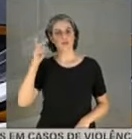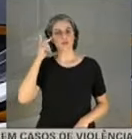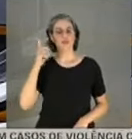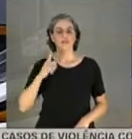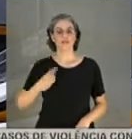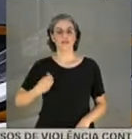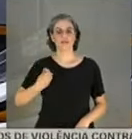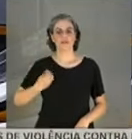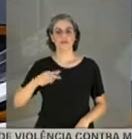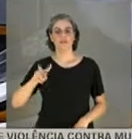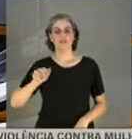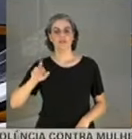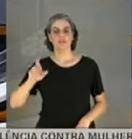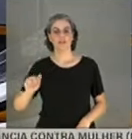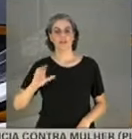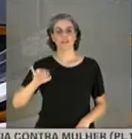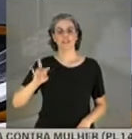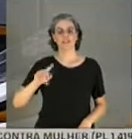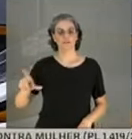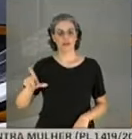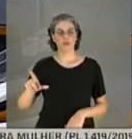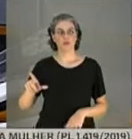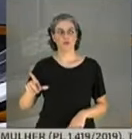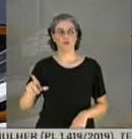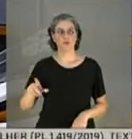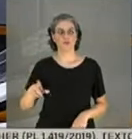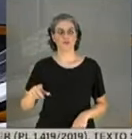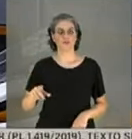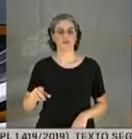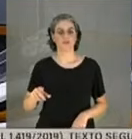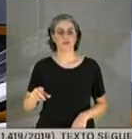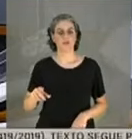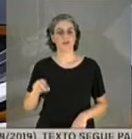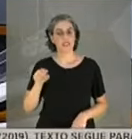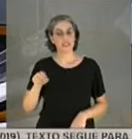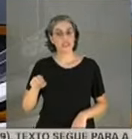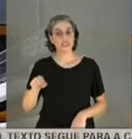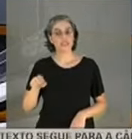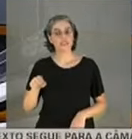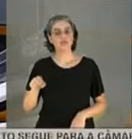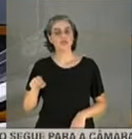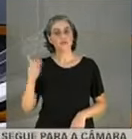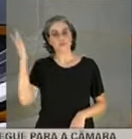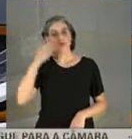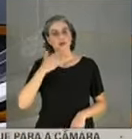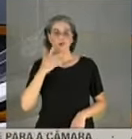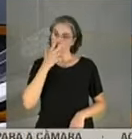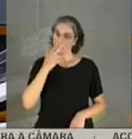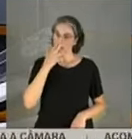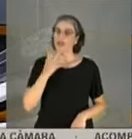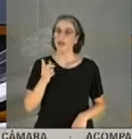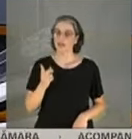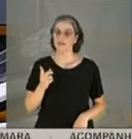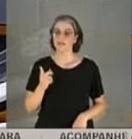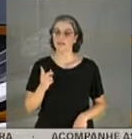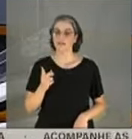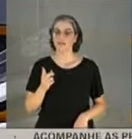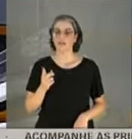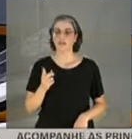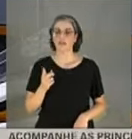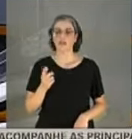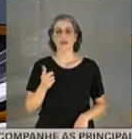vara civil lá de São Paulo, este processo indica que uma das poucas pessoas que tinham